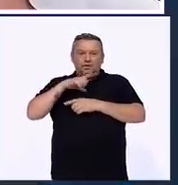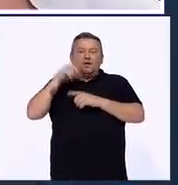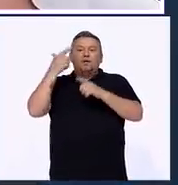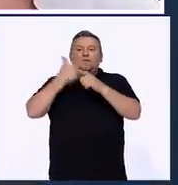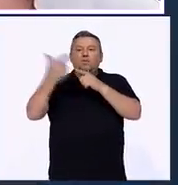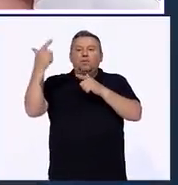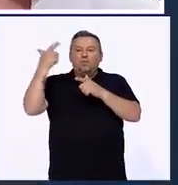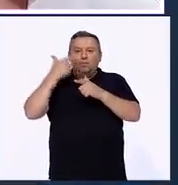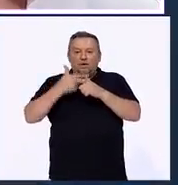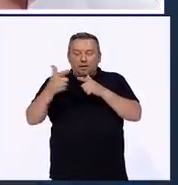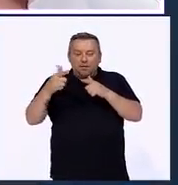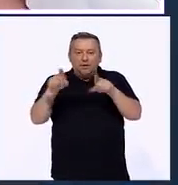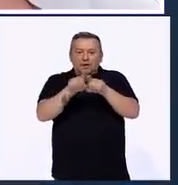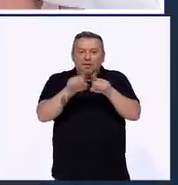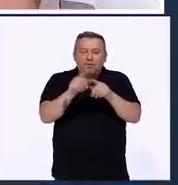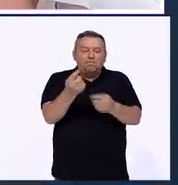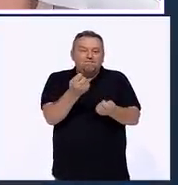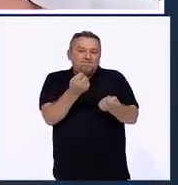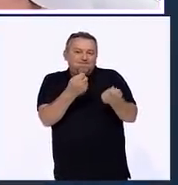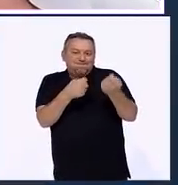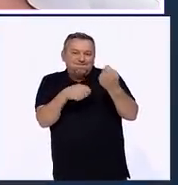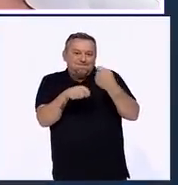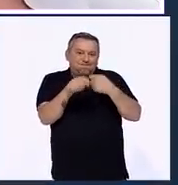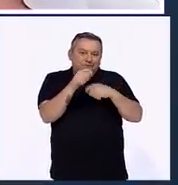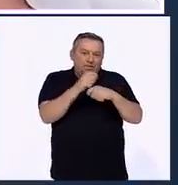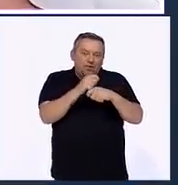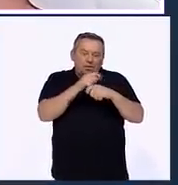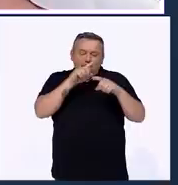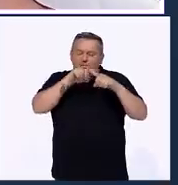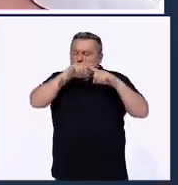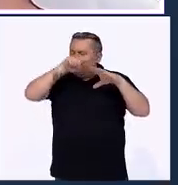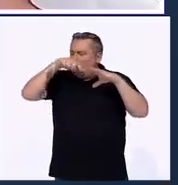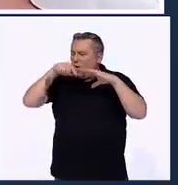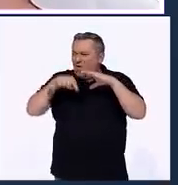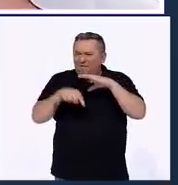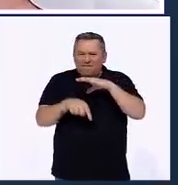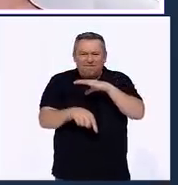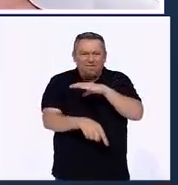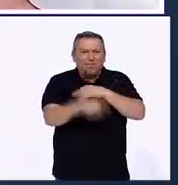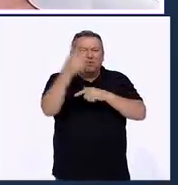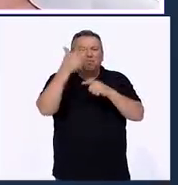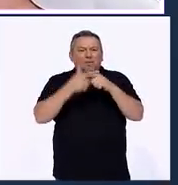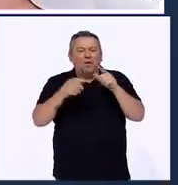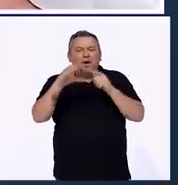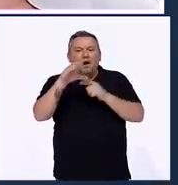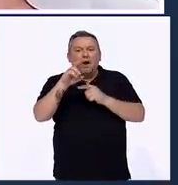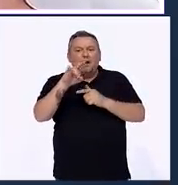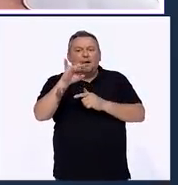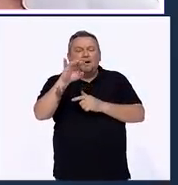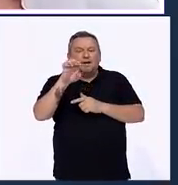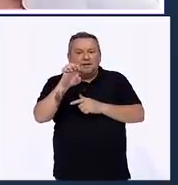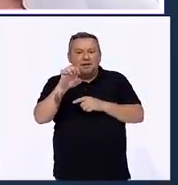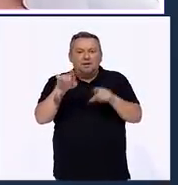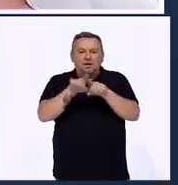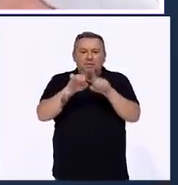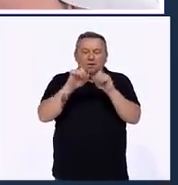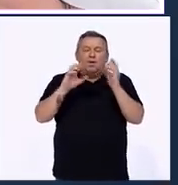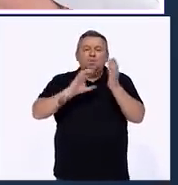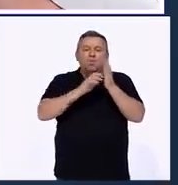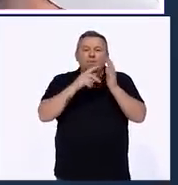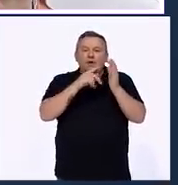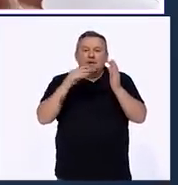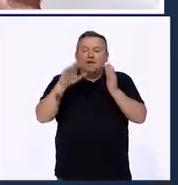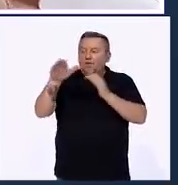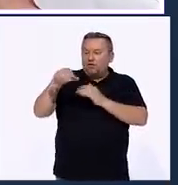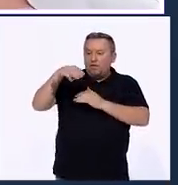você fala e no setor da economia, muito mais profundo. O PT vai chamar o Meirelles também? O que é